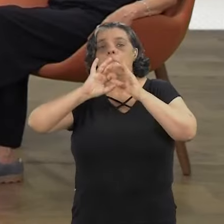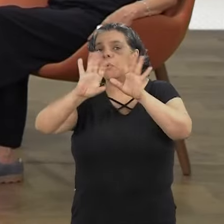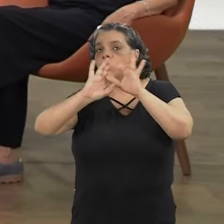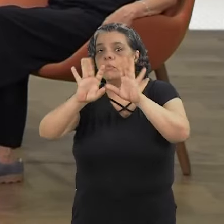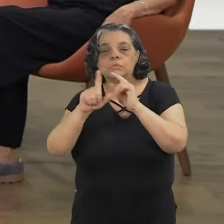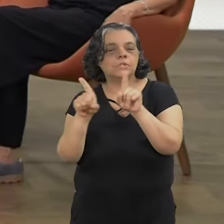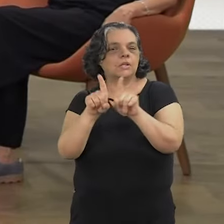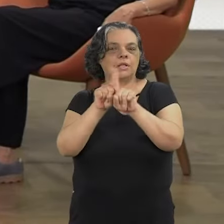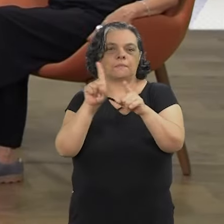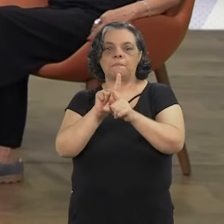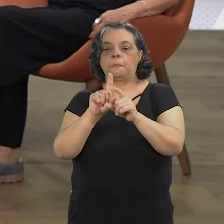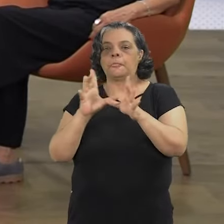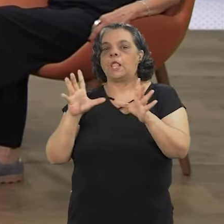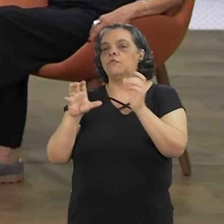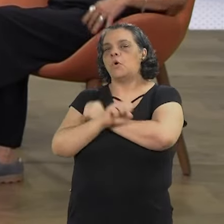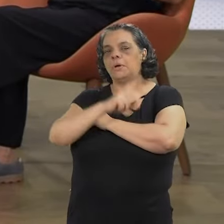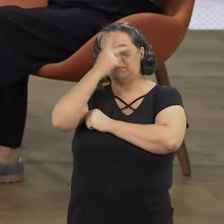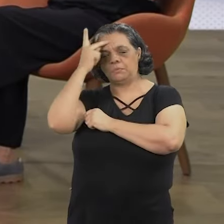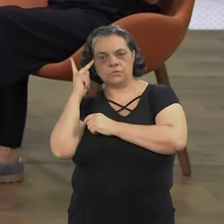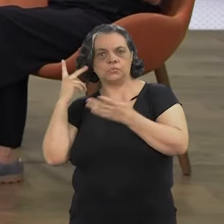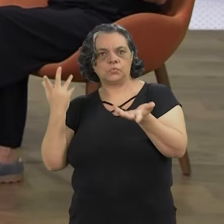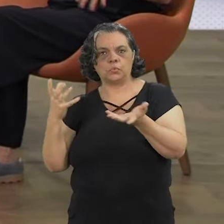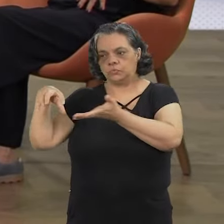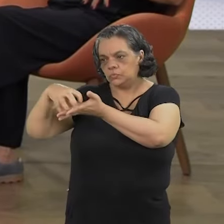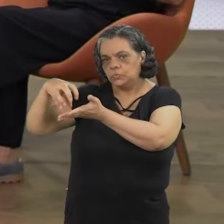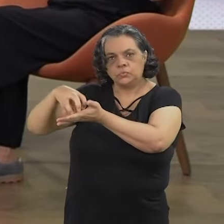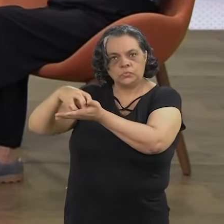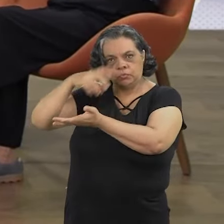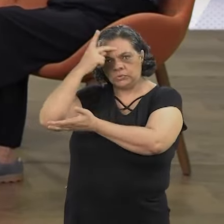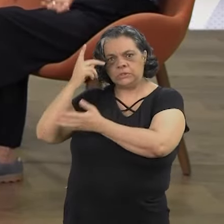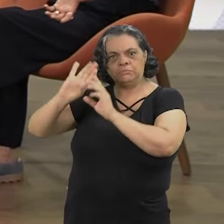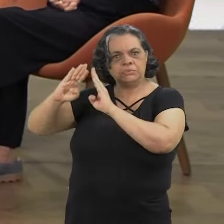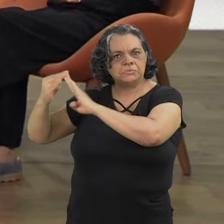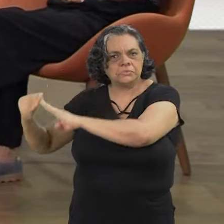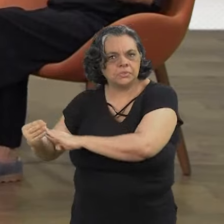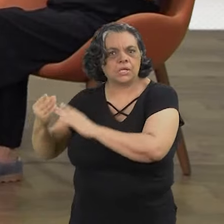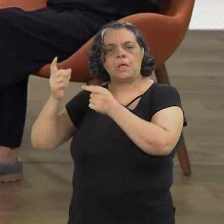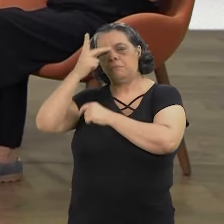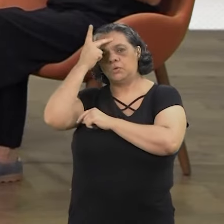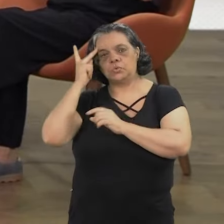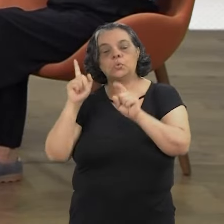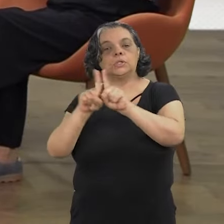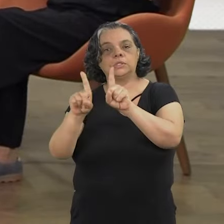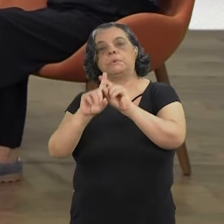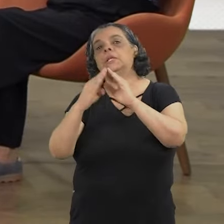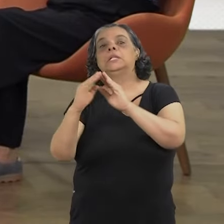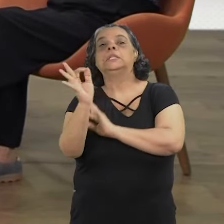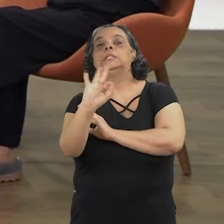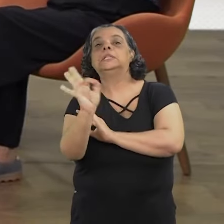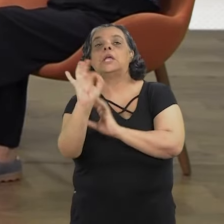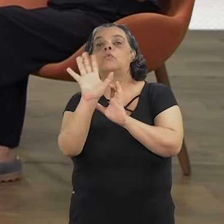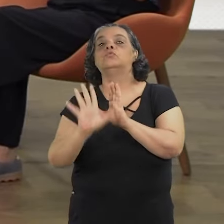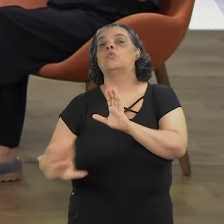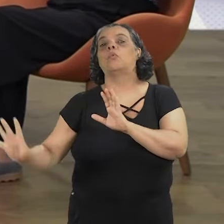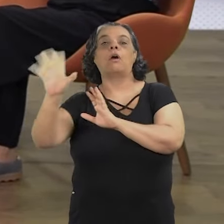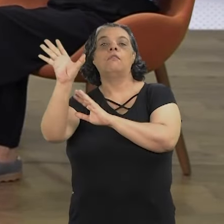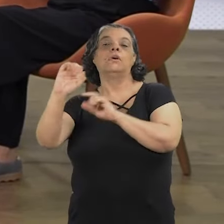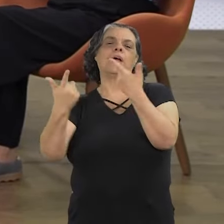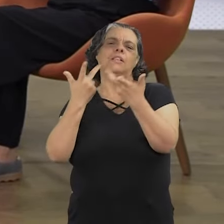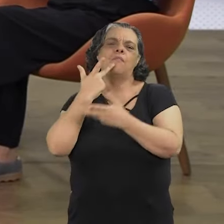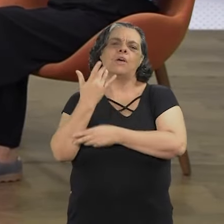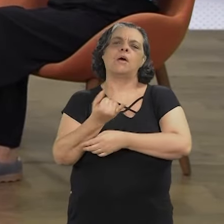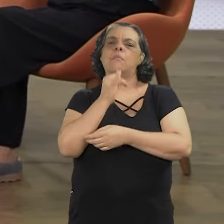independente que é formada por coletivos por pessoas de Periferia por pessoas de periferias não geográficas né